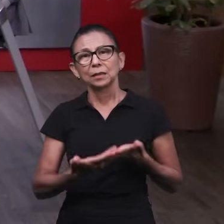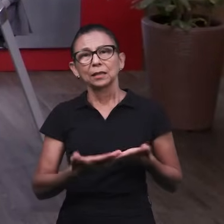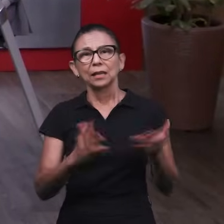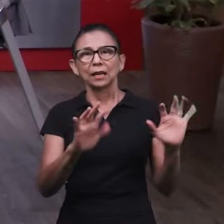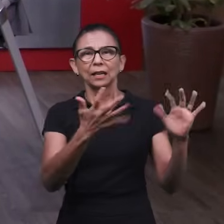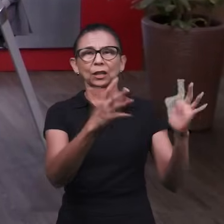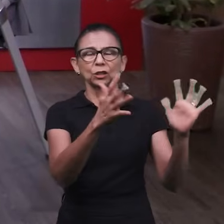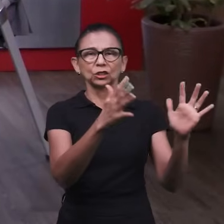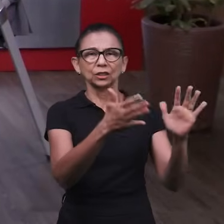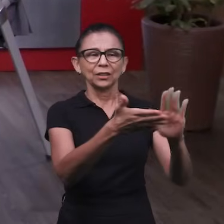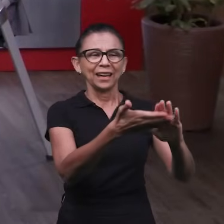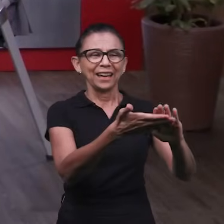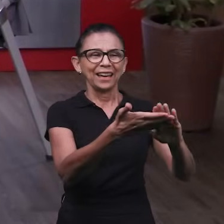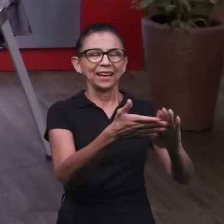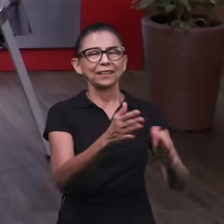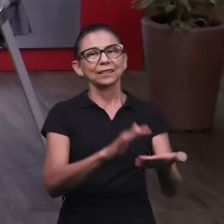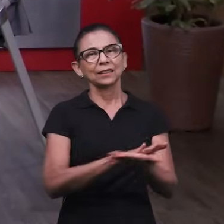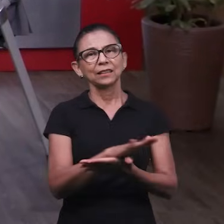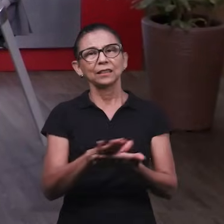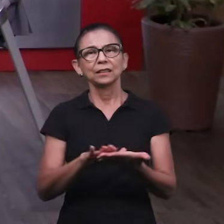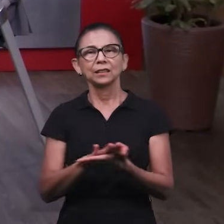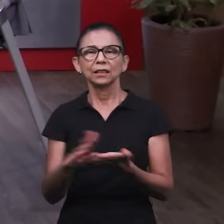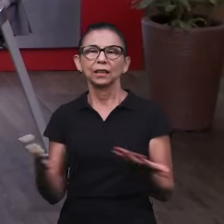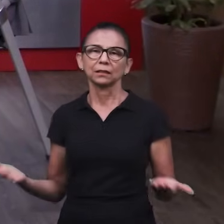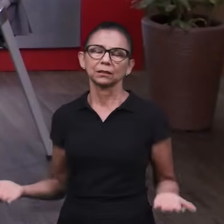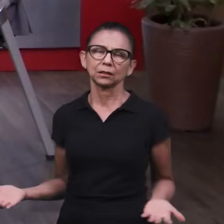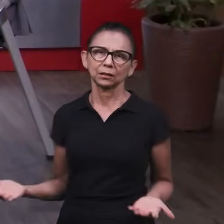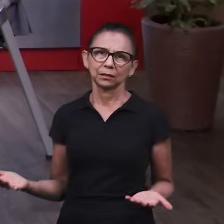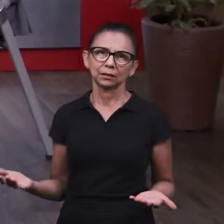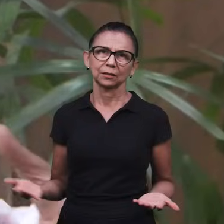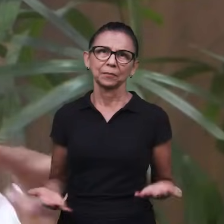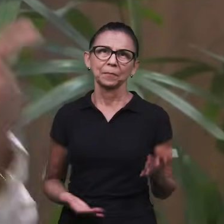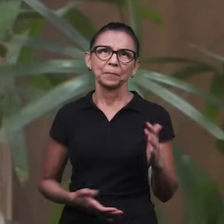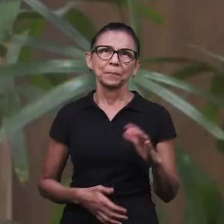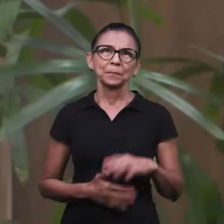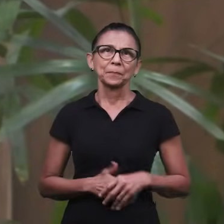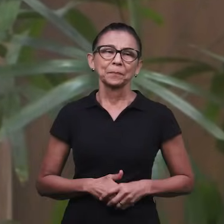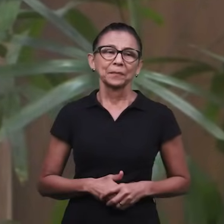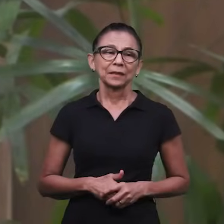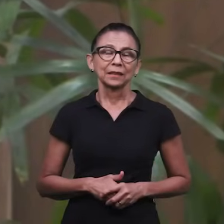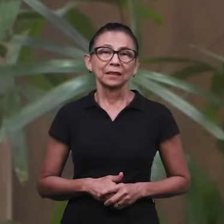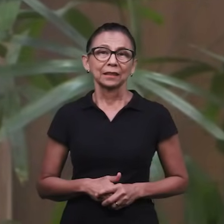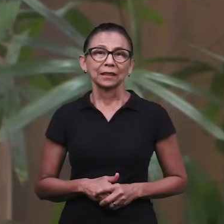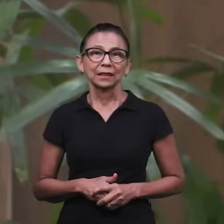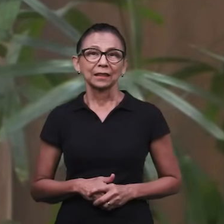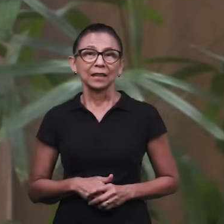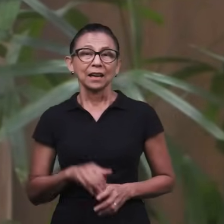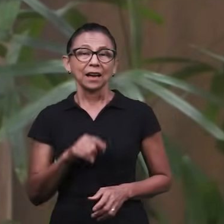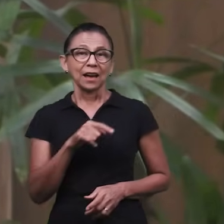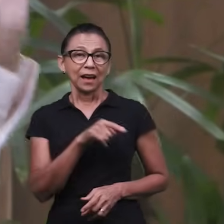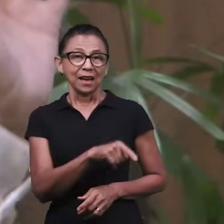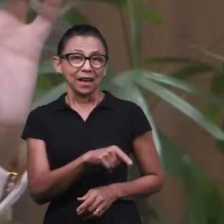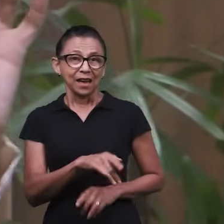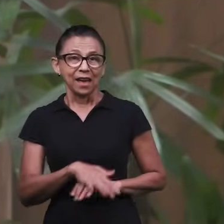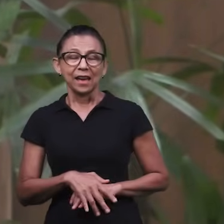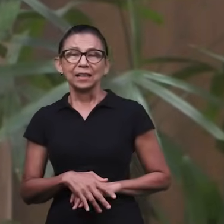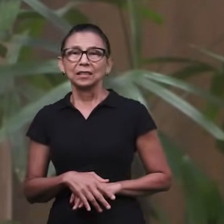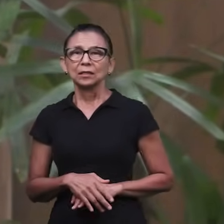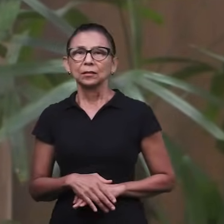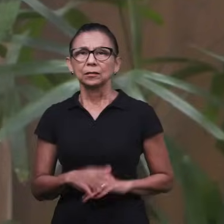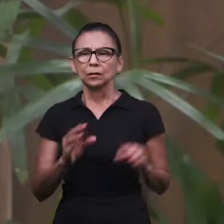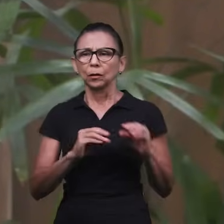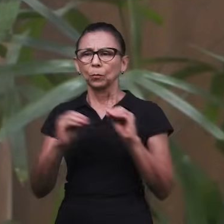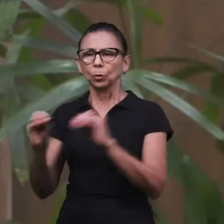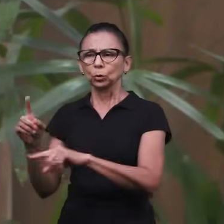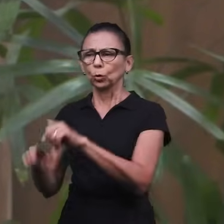faz. E é claro que ele faz um bagunção mesmo, né? Muitas vezes ele tira as coisas e ele não se lembra que ele tirou do lugar. Todo mundo vê, você fez